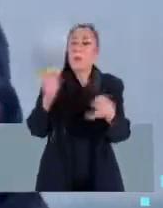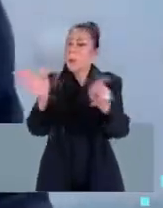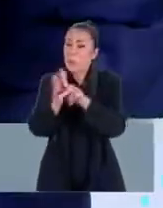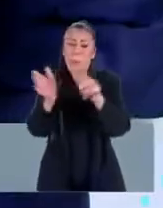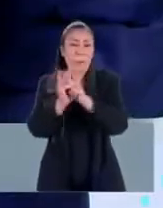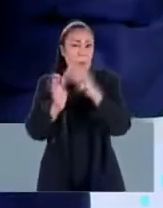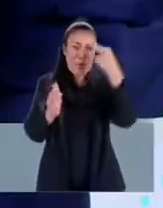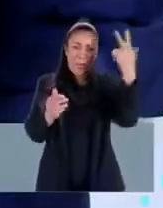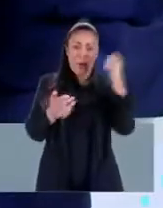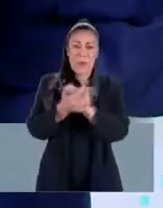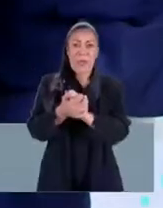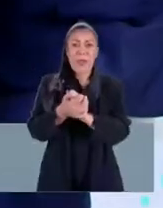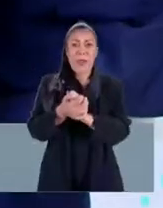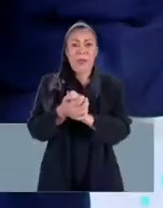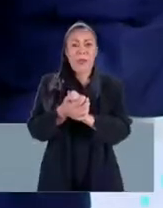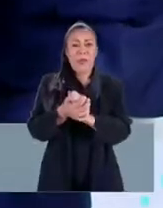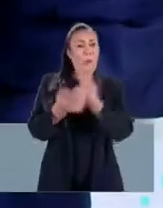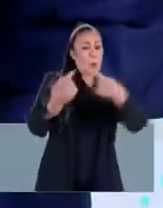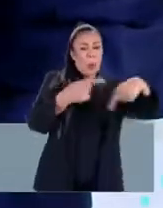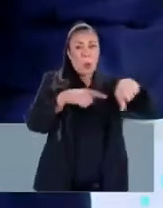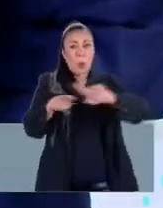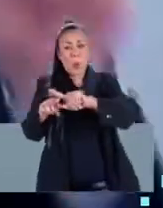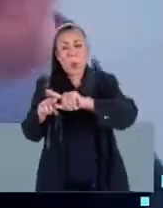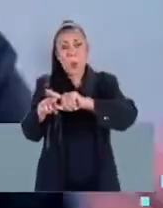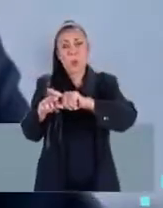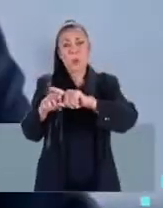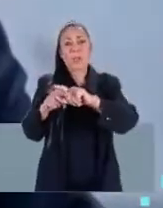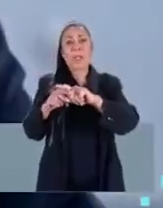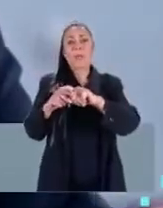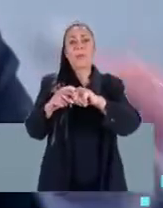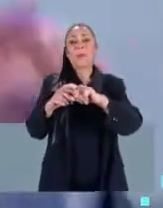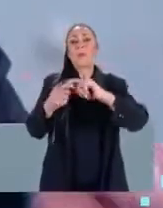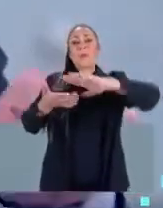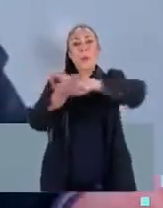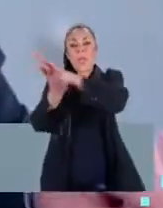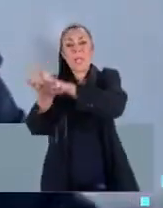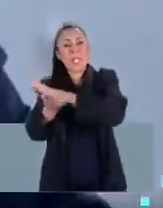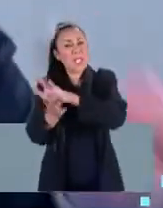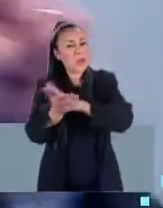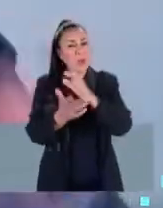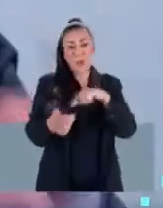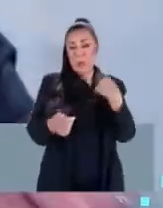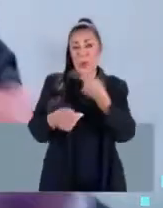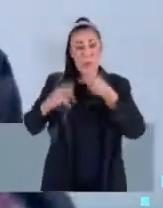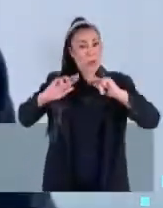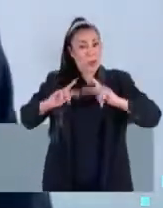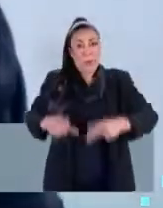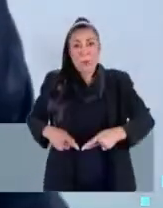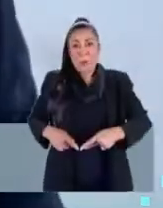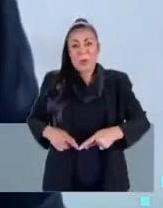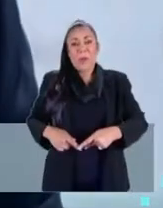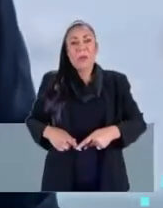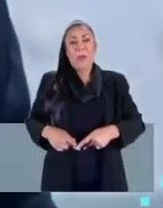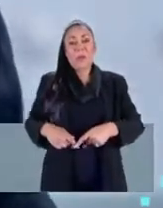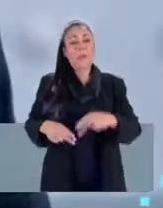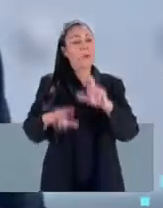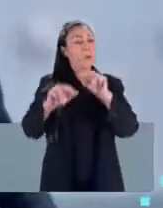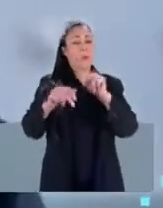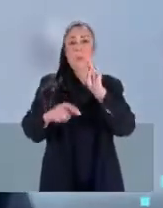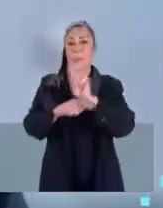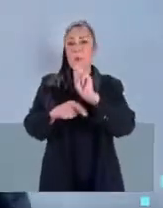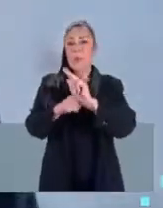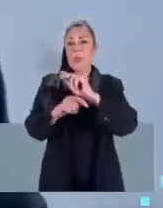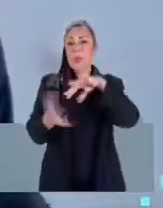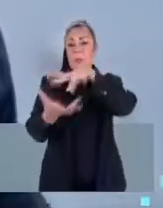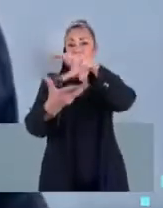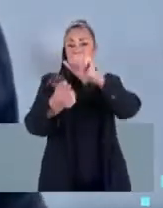Sim. Foi uma revolta da natureza contra o desmancho que nós, seres humanos, estamos tendo com relação ao planeta. O que é